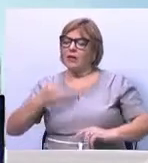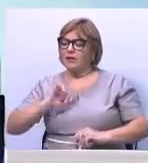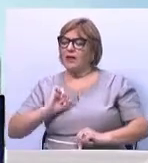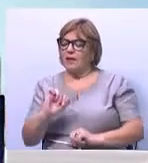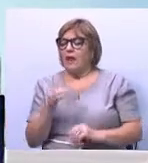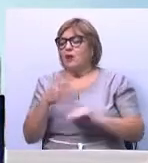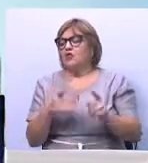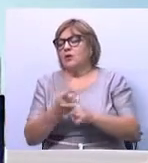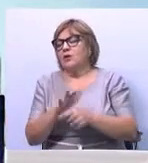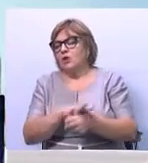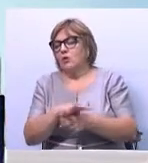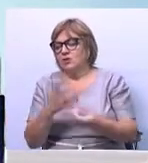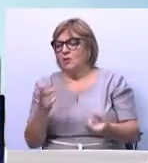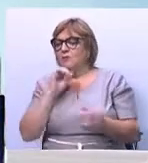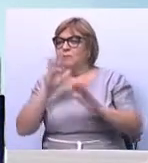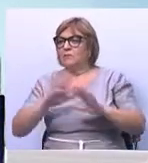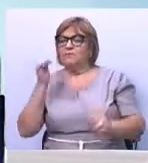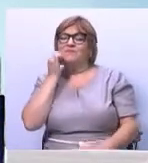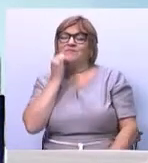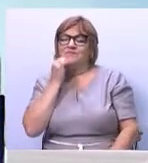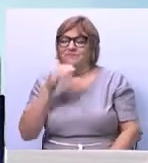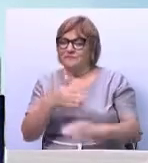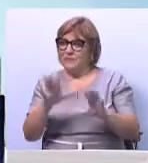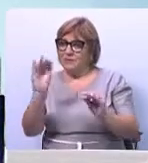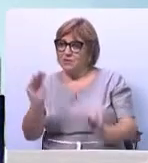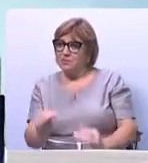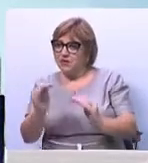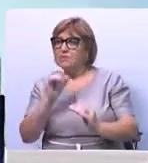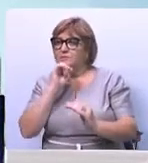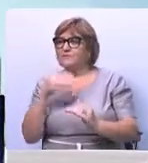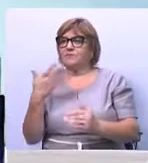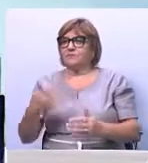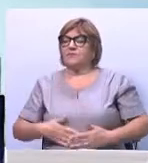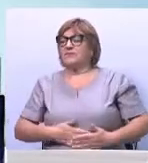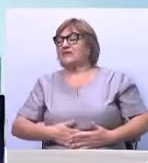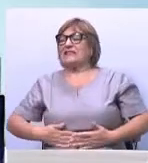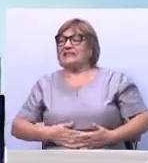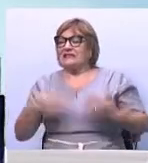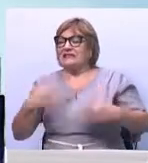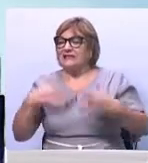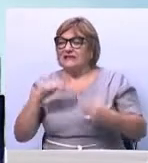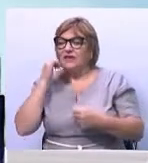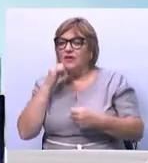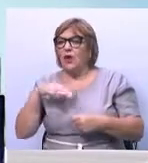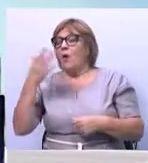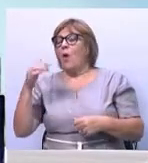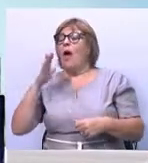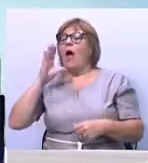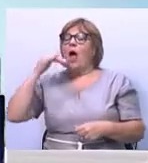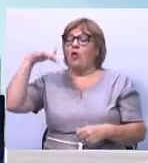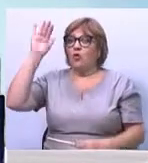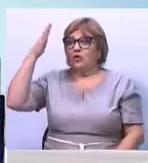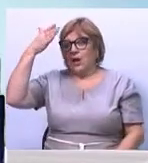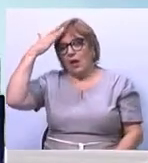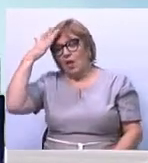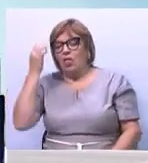possam acontecer, pode acalmar a dor, por exemplo, nas crianças mais pequenas podemos falar das cólicas, nos adultos podemos falar de uma dor de cabeça,